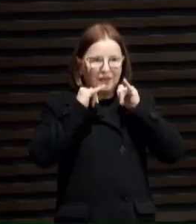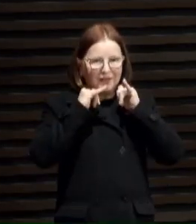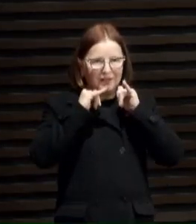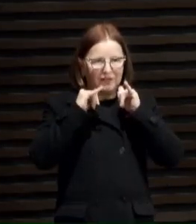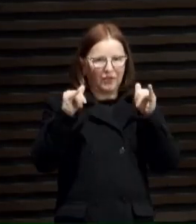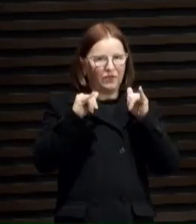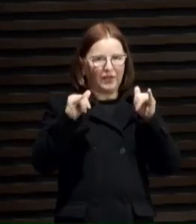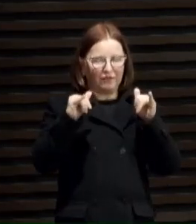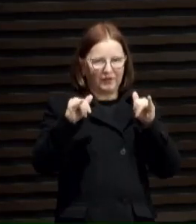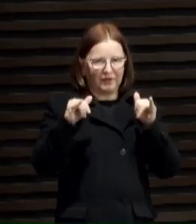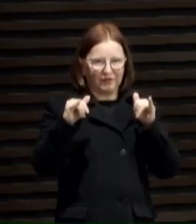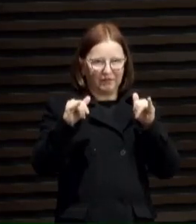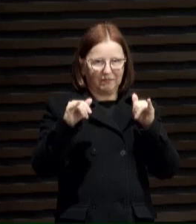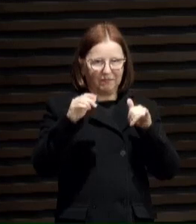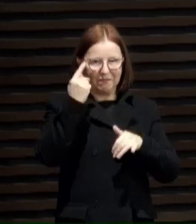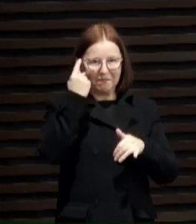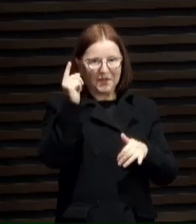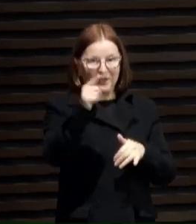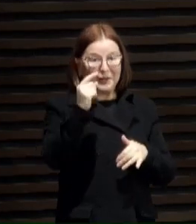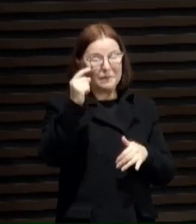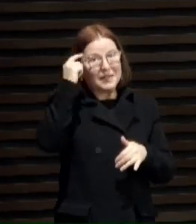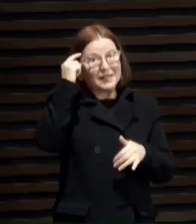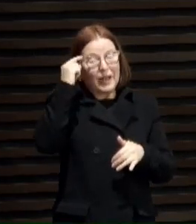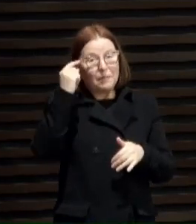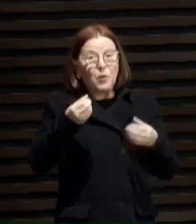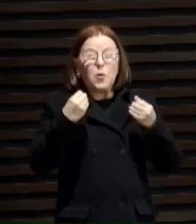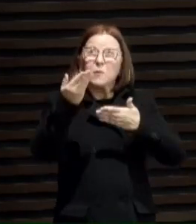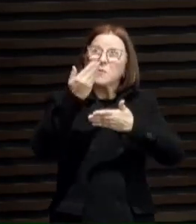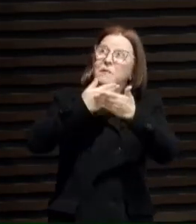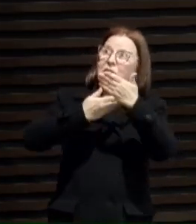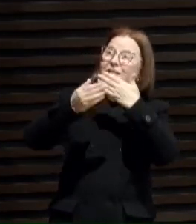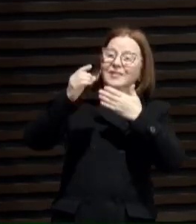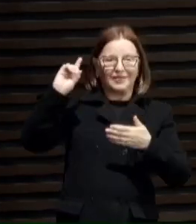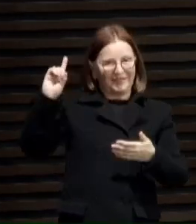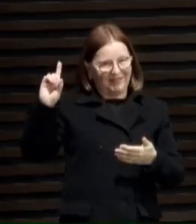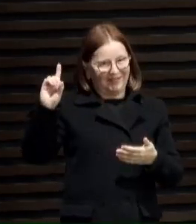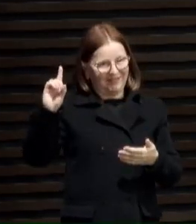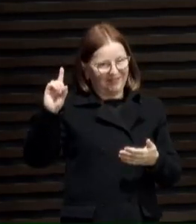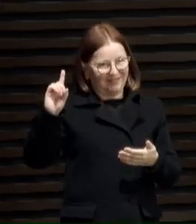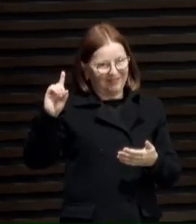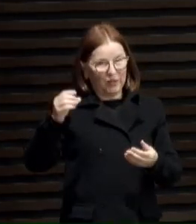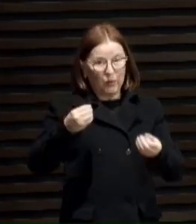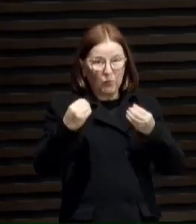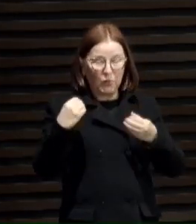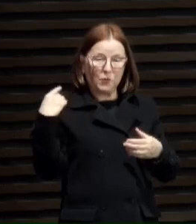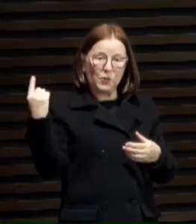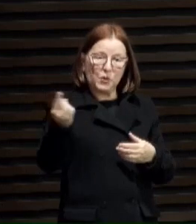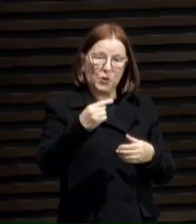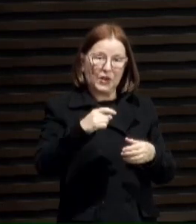nosso relacionamento com Deus. Como que está a nossa dependência do Senhor?